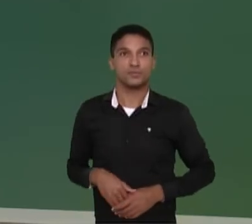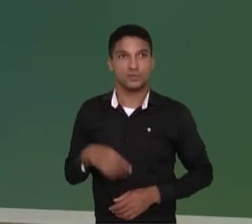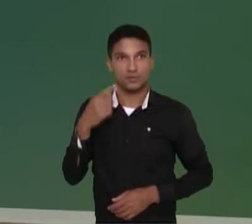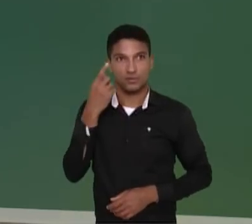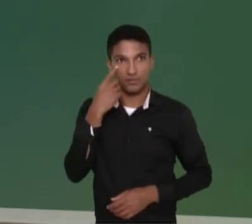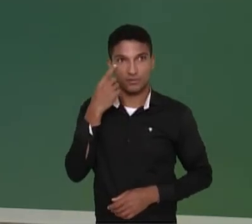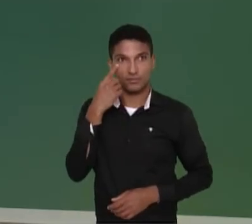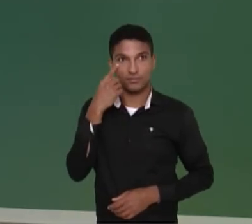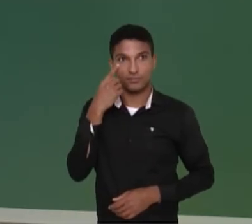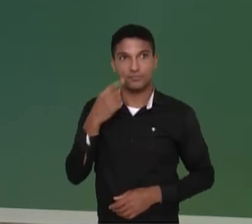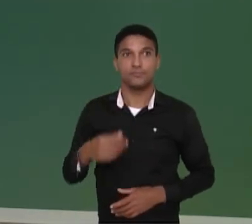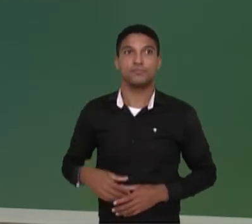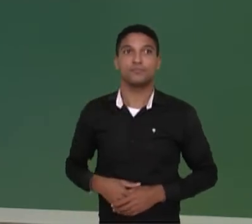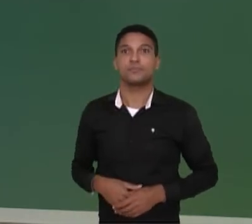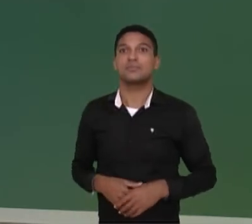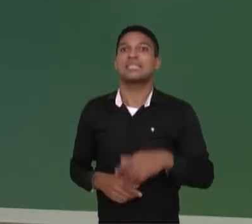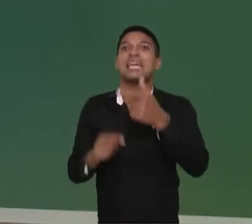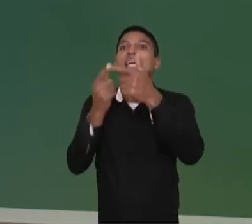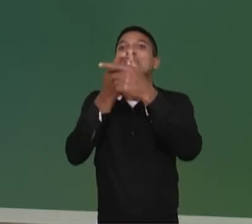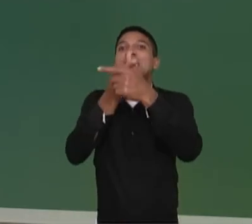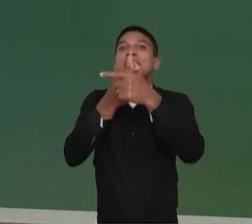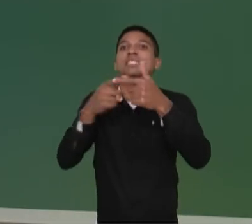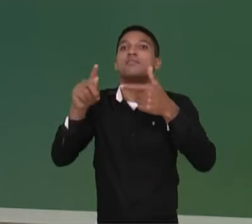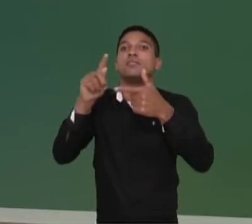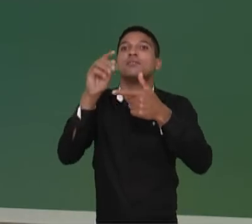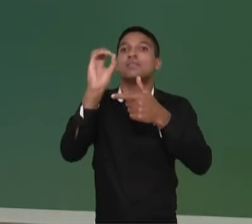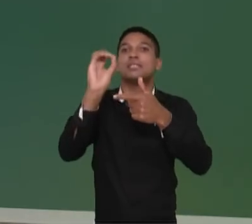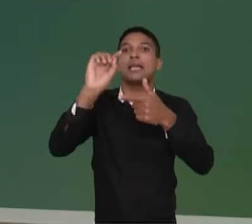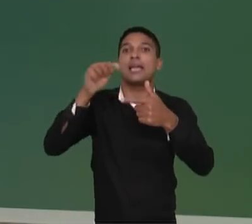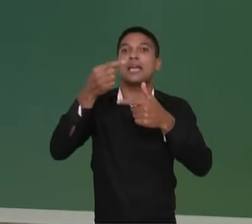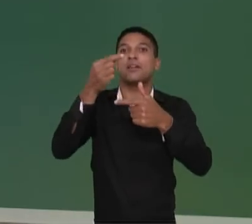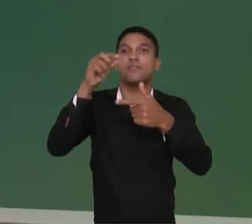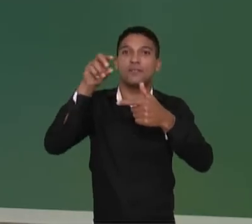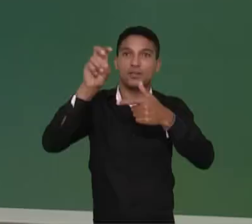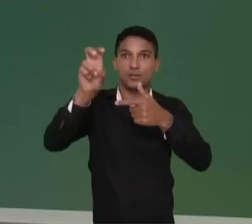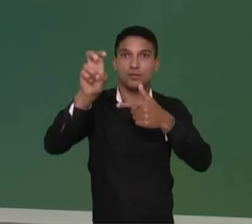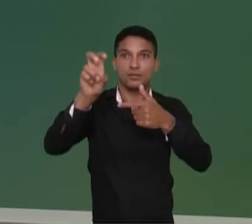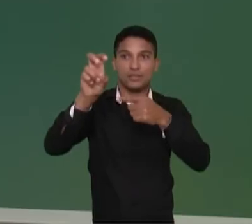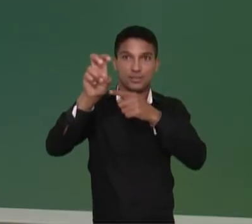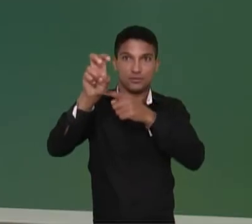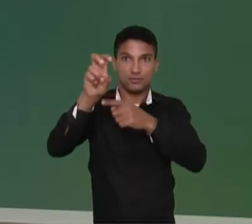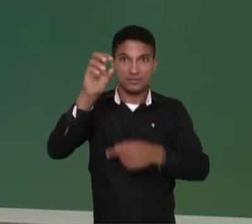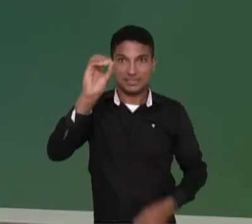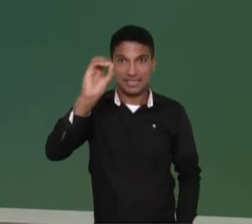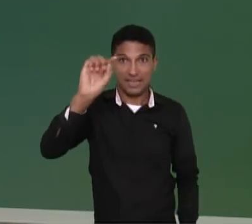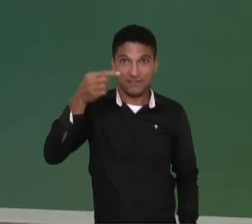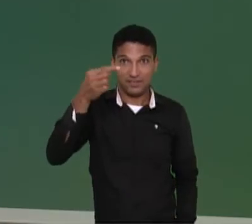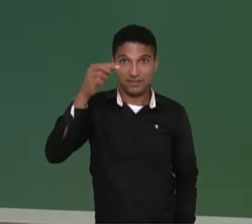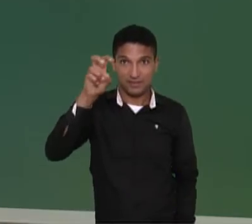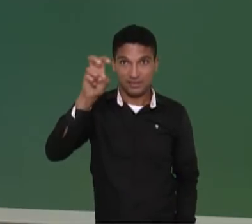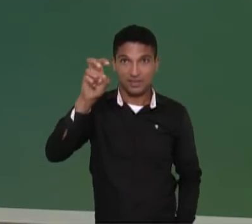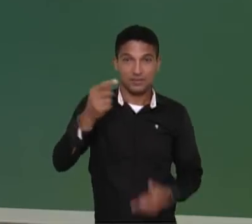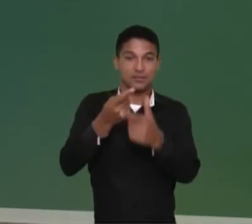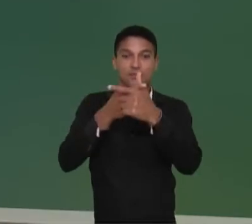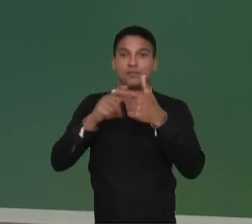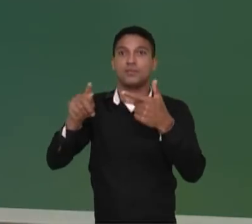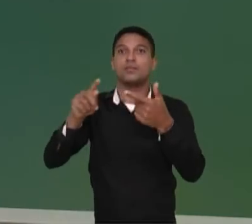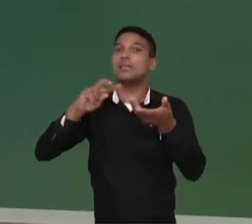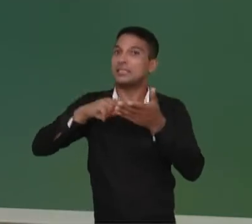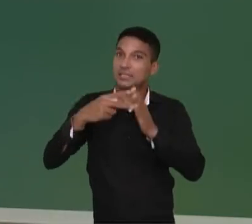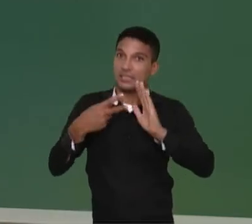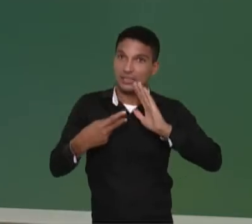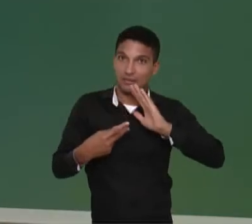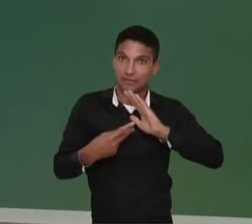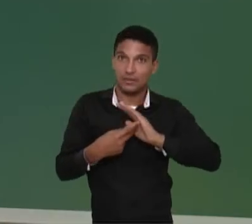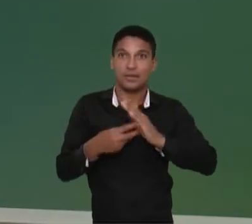por 0,5 é a mesma coisa que multiplicar por 2, tá bom? Porque 0,5 é a